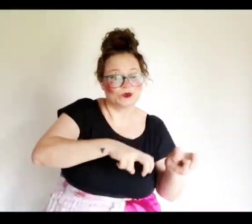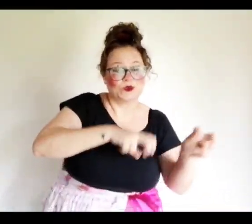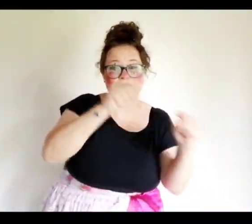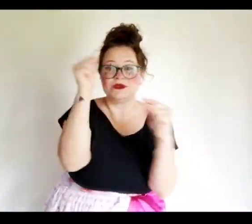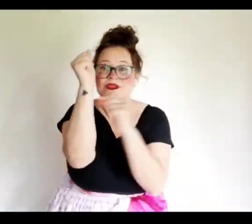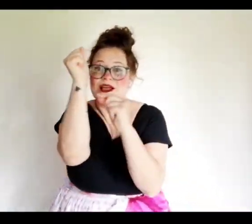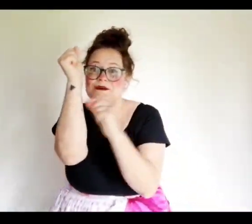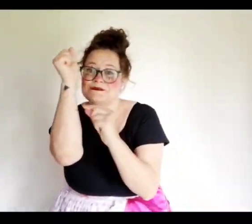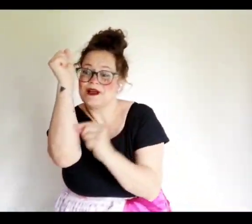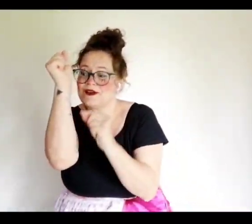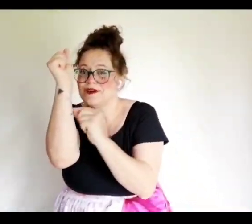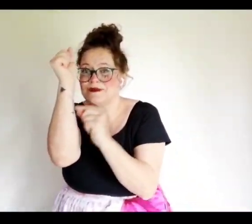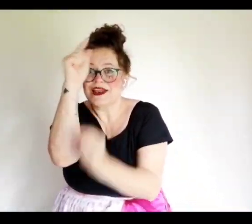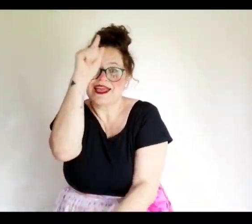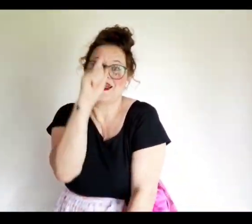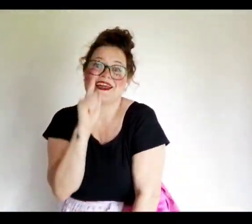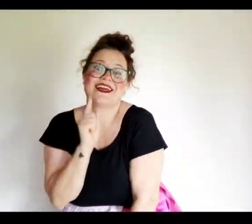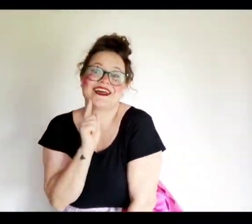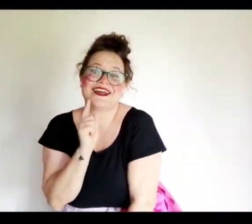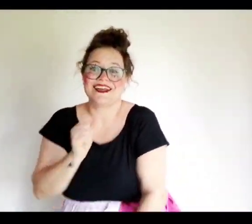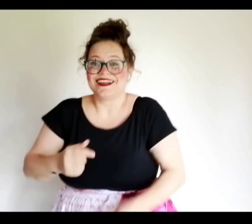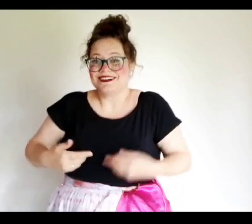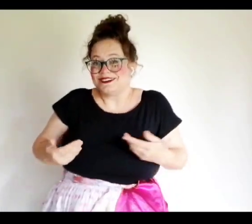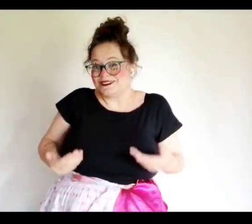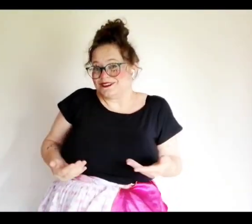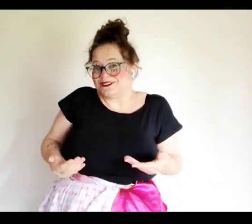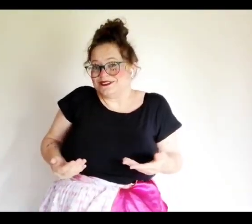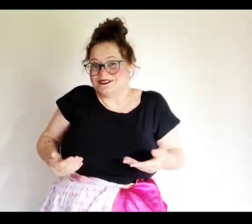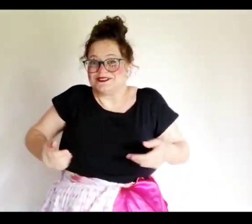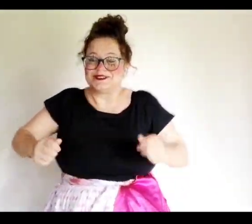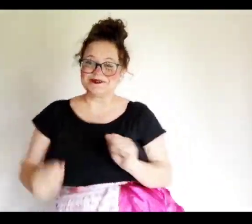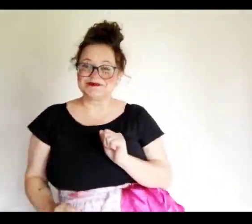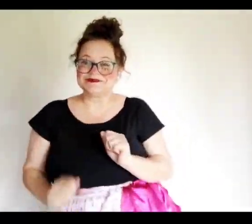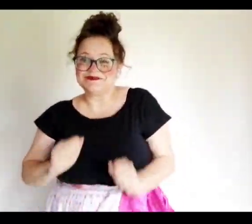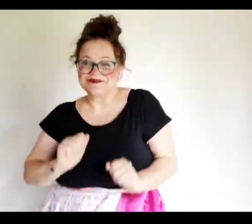Amarelo, sítio do Pica-Pau Amarelo.